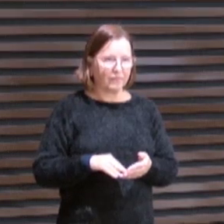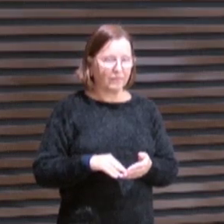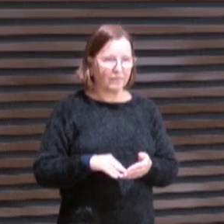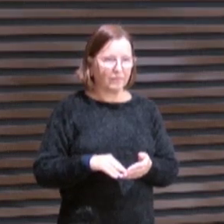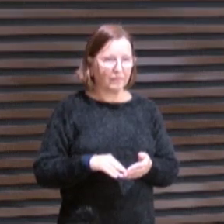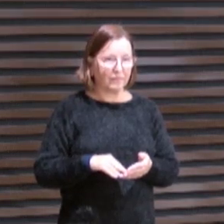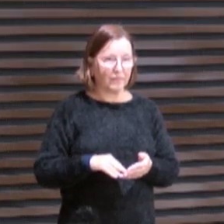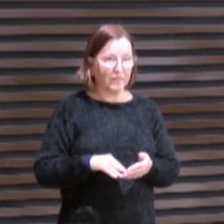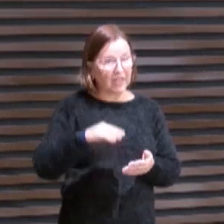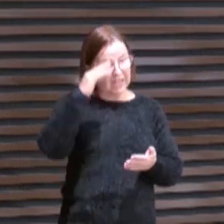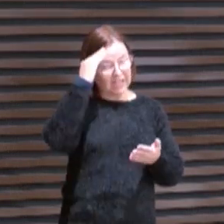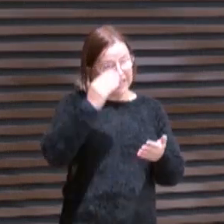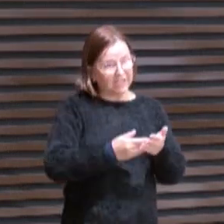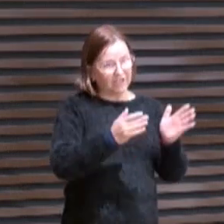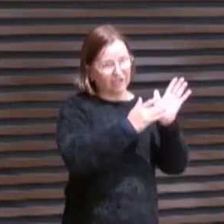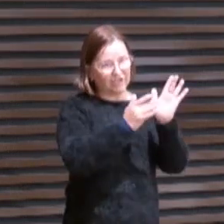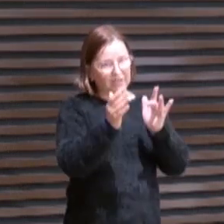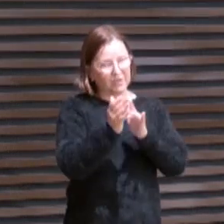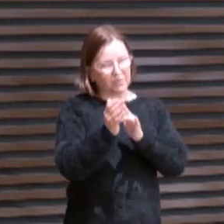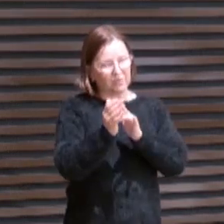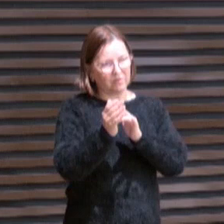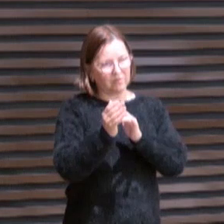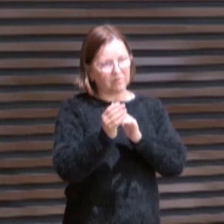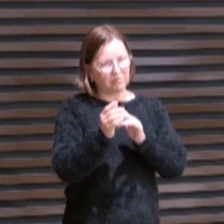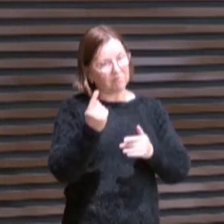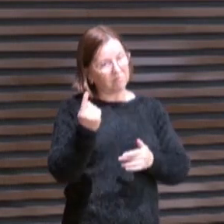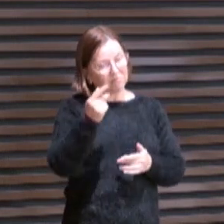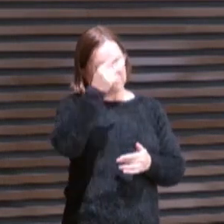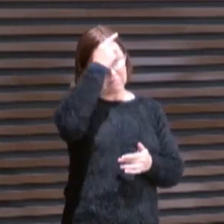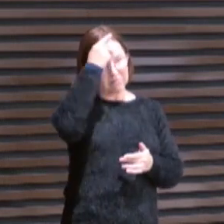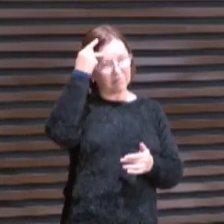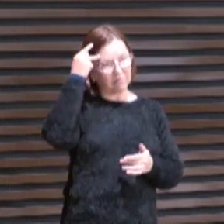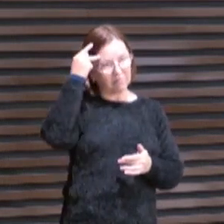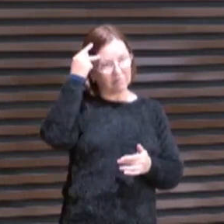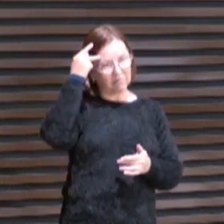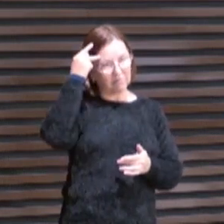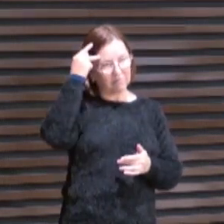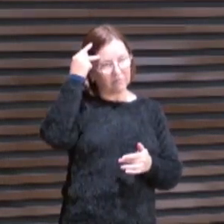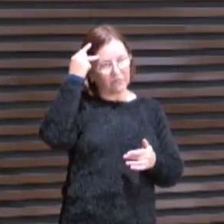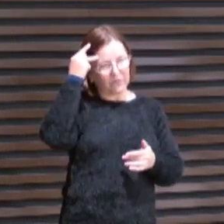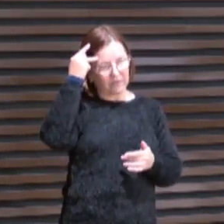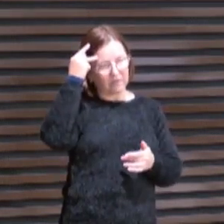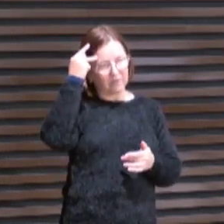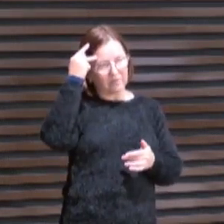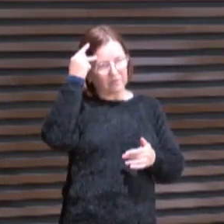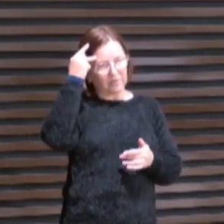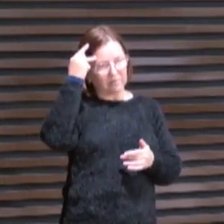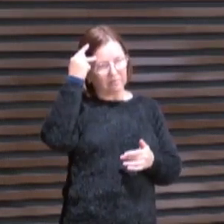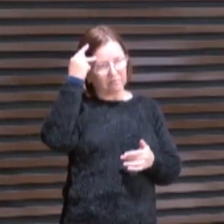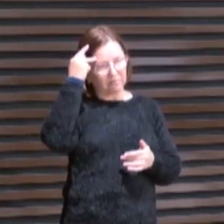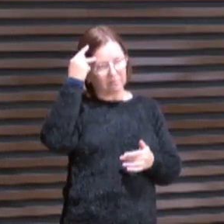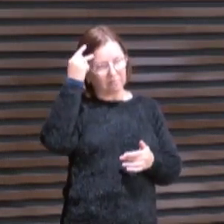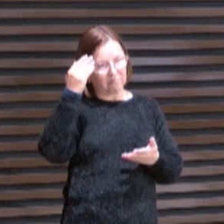Portanto, eles creem que Jesus, ele é um ser que não foi gerado pelo esperma de Adão.